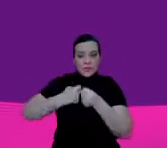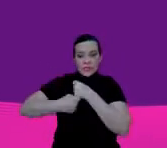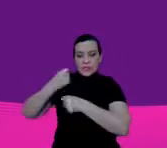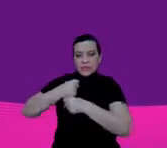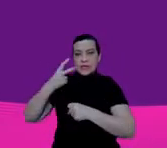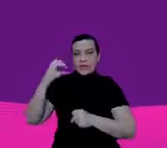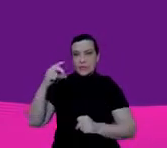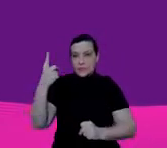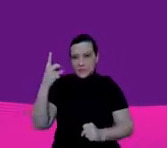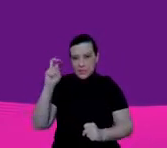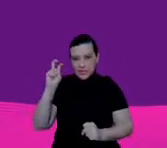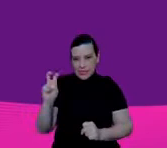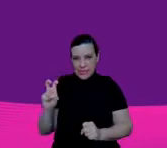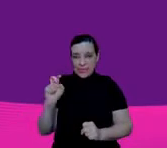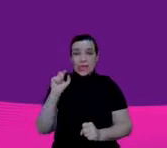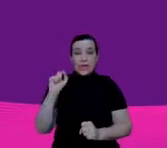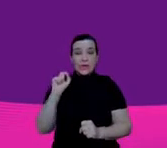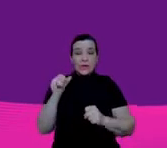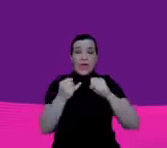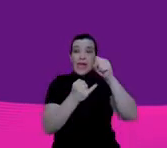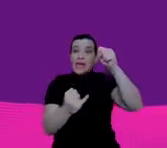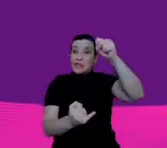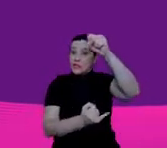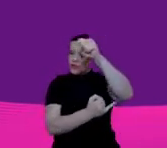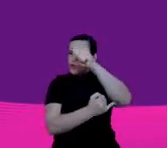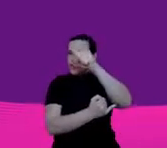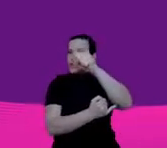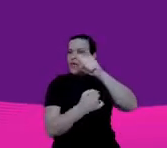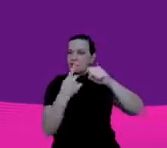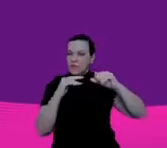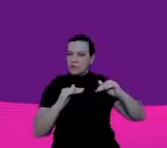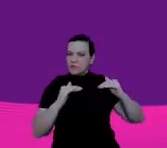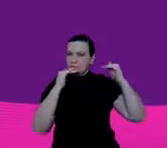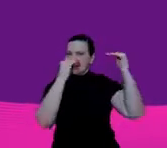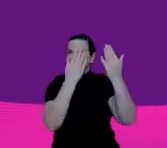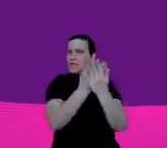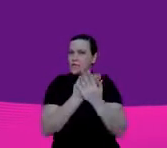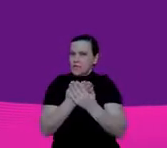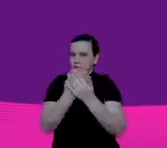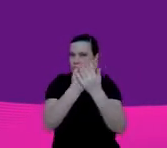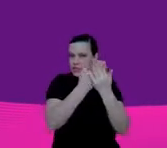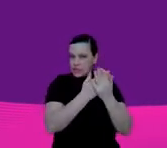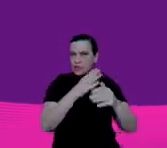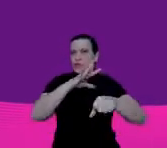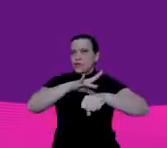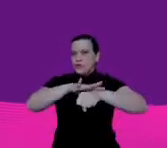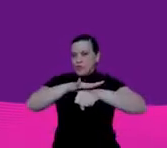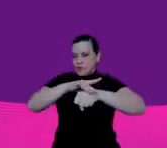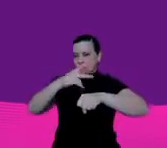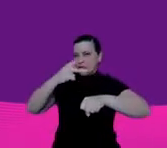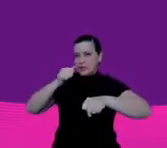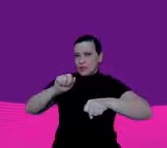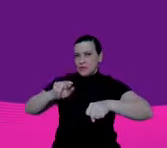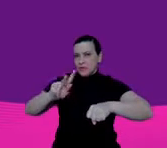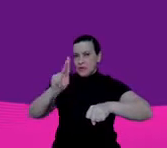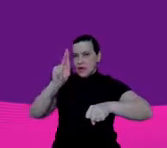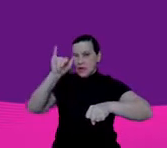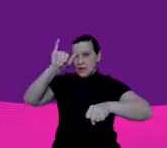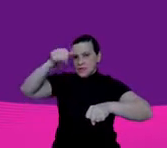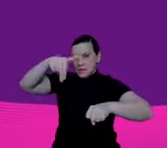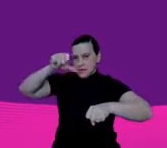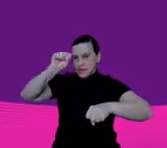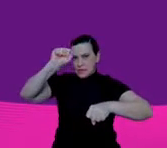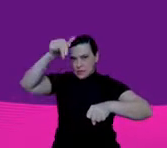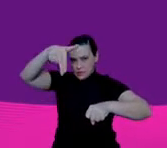a entidade máxima no estudo internacional, no estudo da doença de Parkinson, ela fez uma atualização